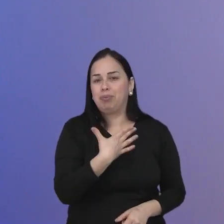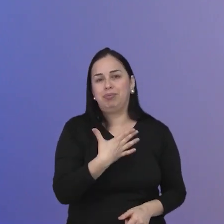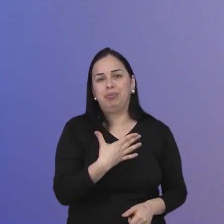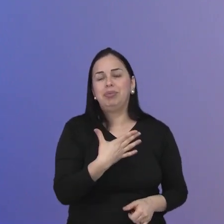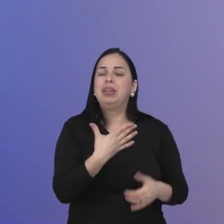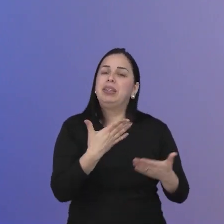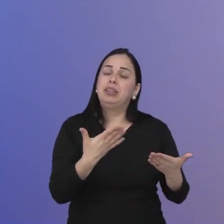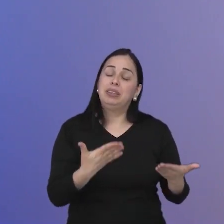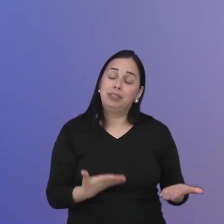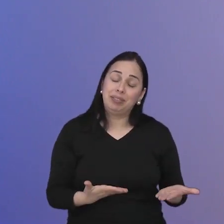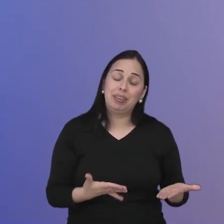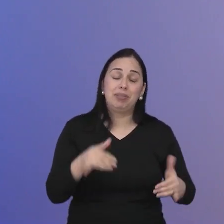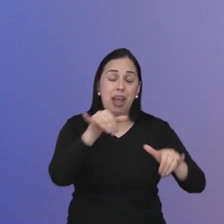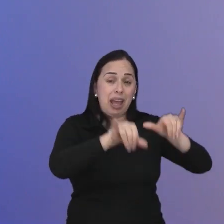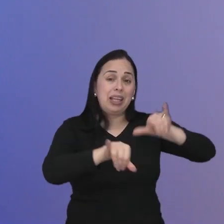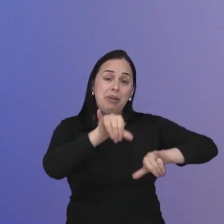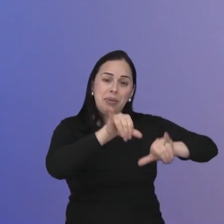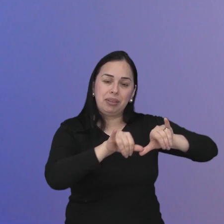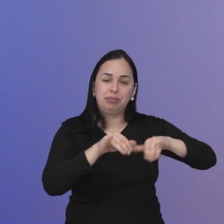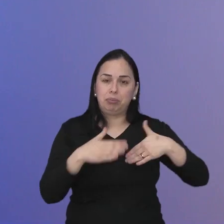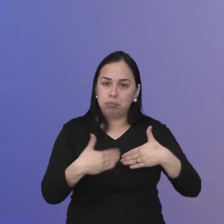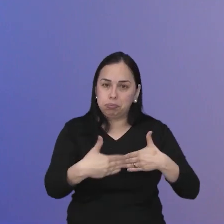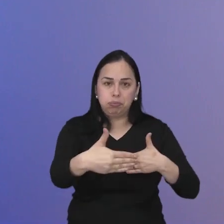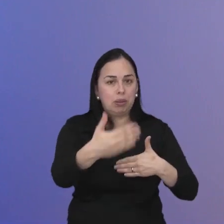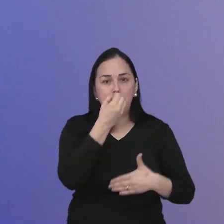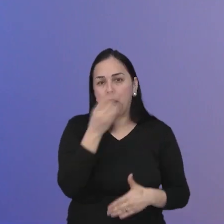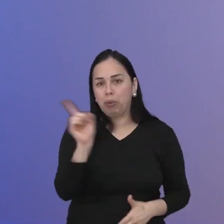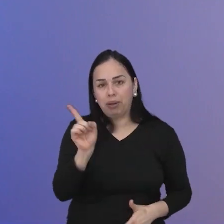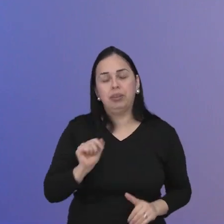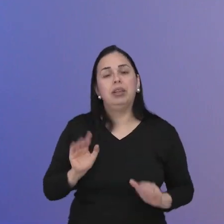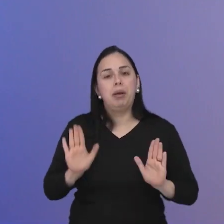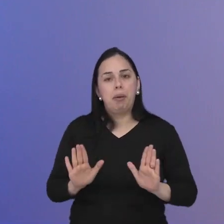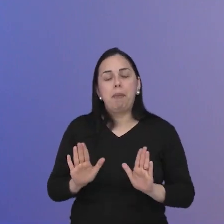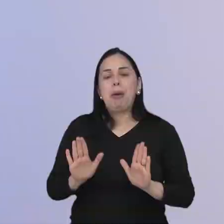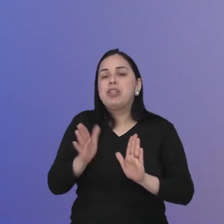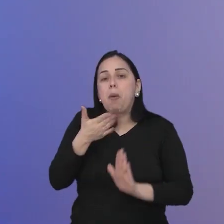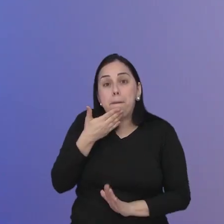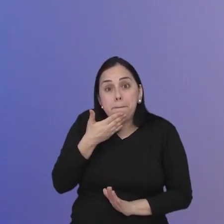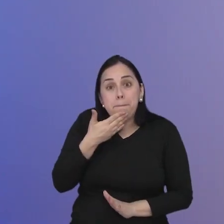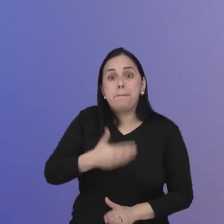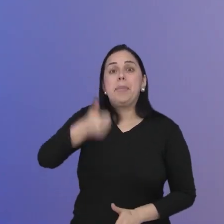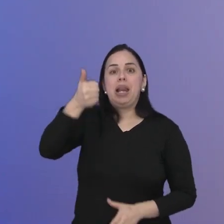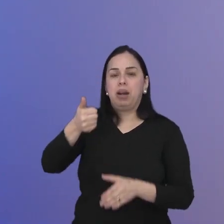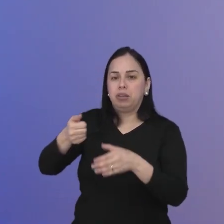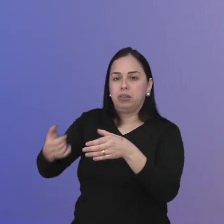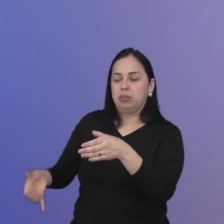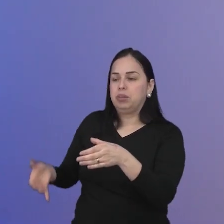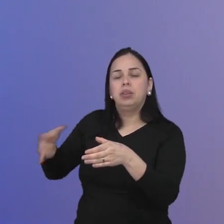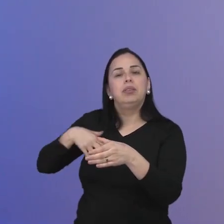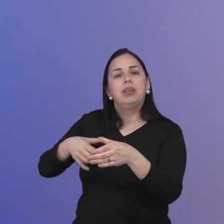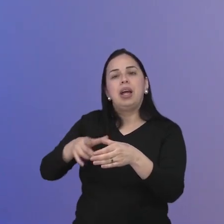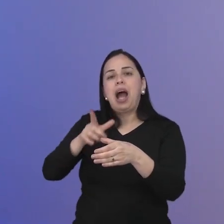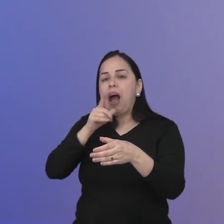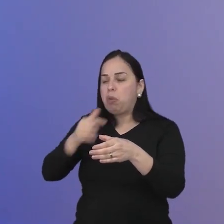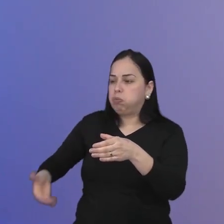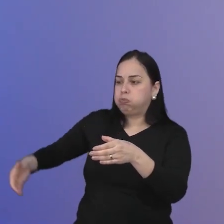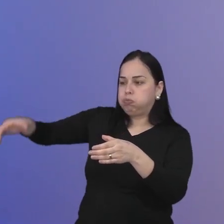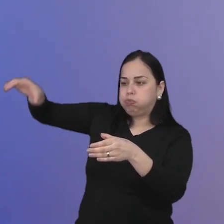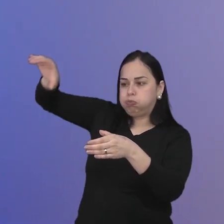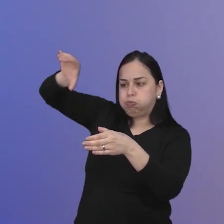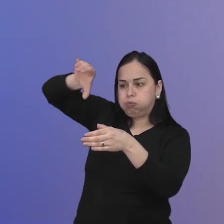solvente. E solvente é um composto químico, né? Então, ao longo do tempo também não seria ideal. O melhor café é o clássico, né? O filtrado